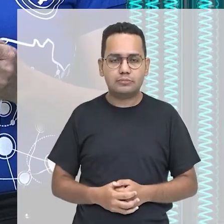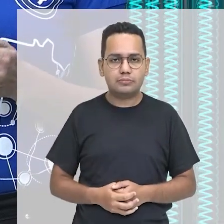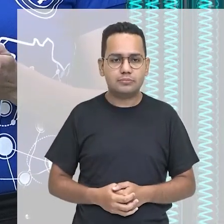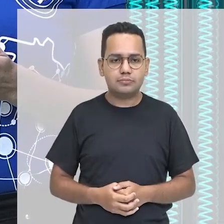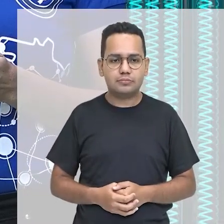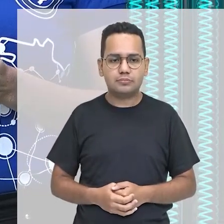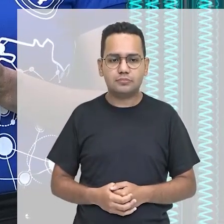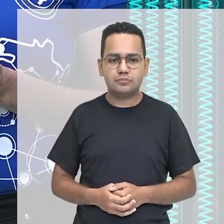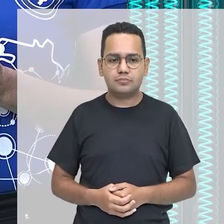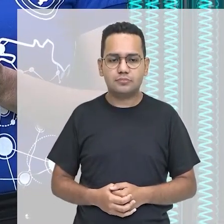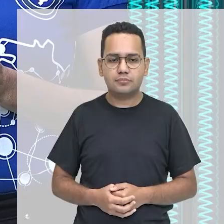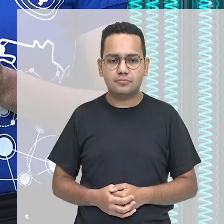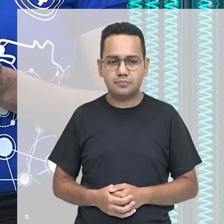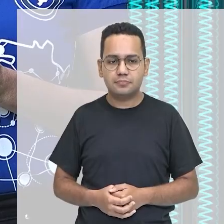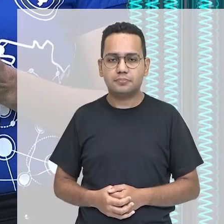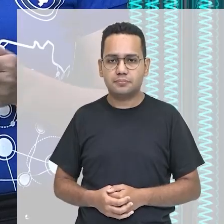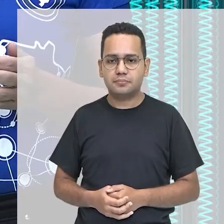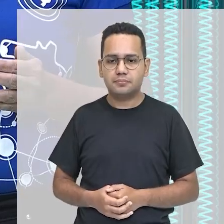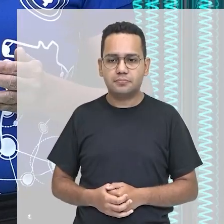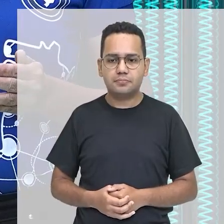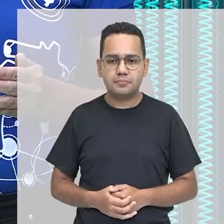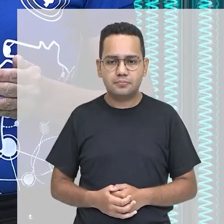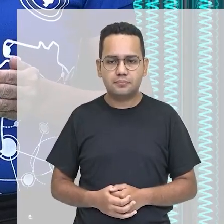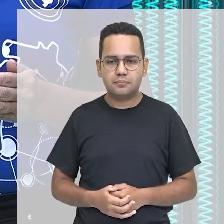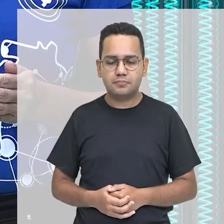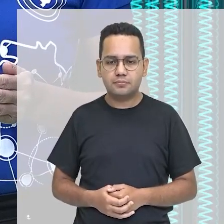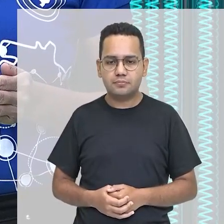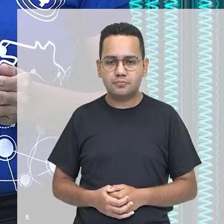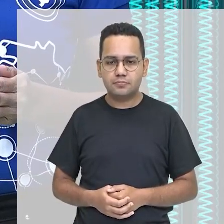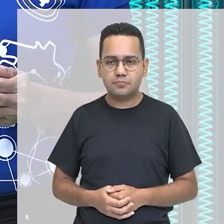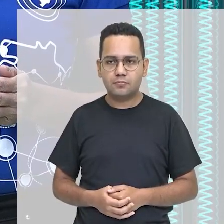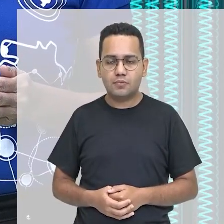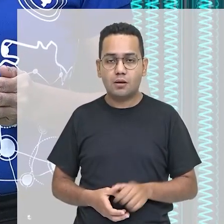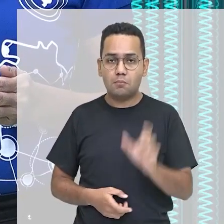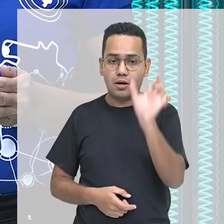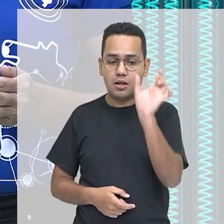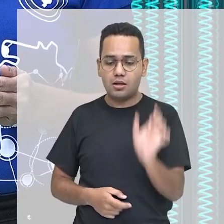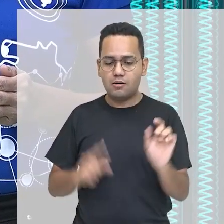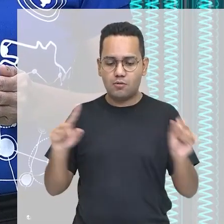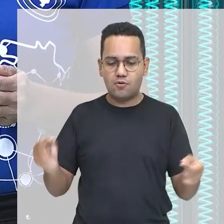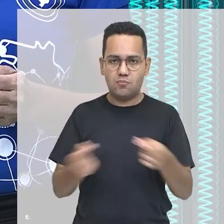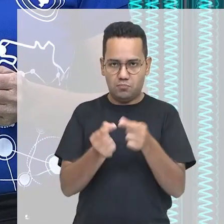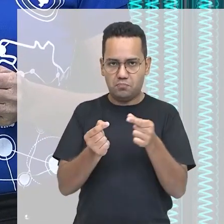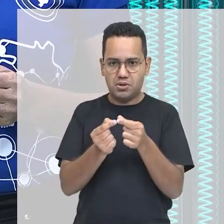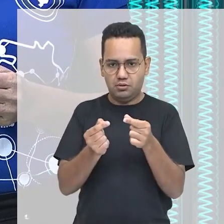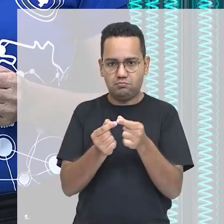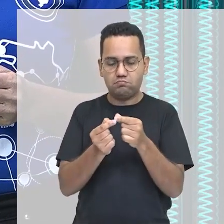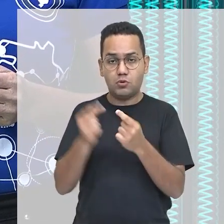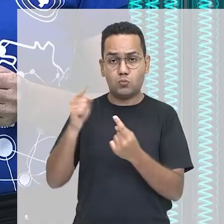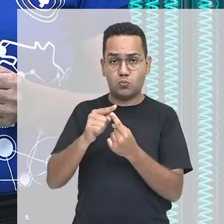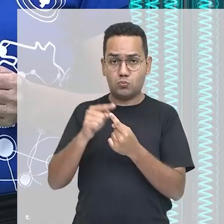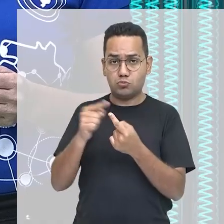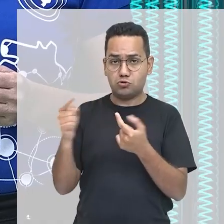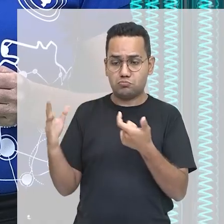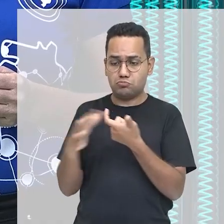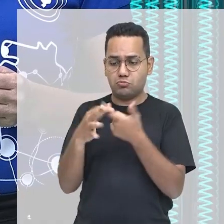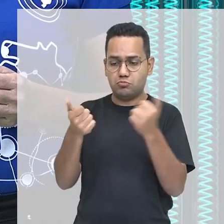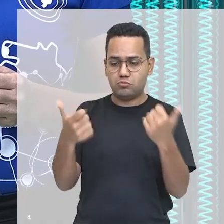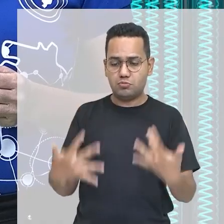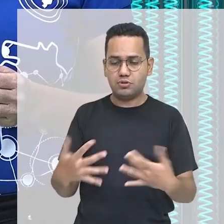devido a, por causa de. Então, estes são exemplos de palavras que eu posso utilizar para explicar